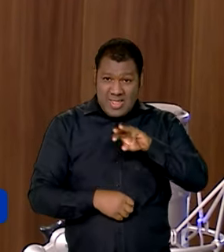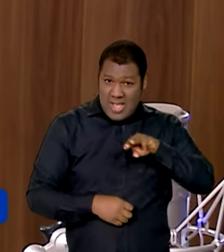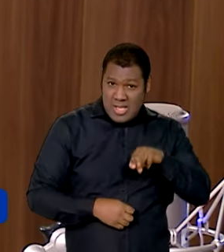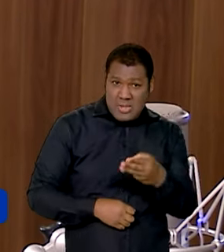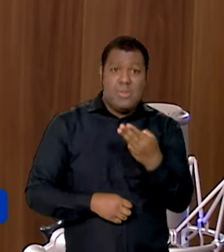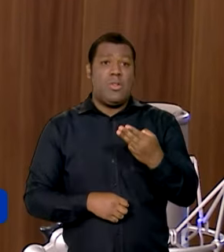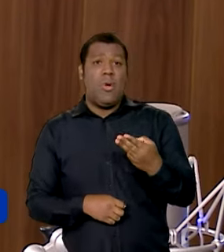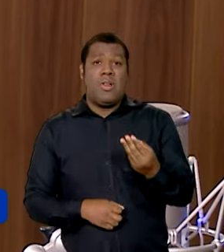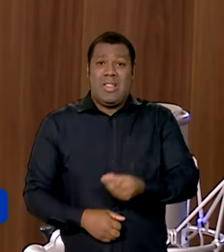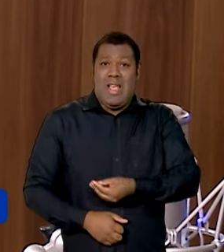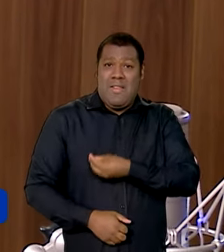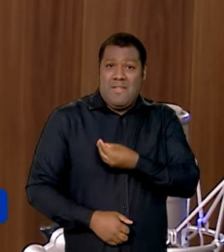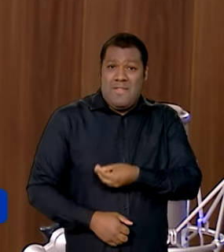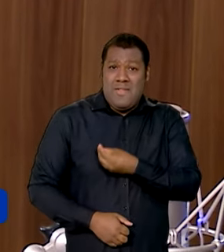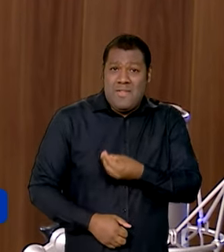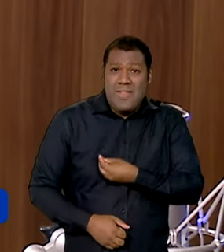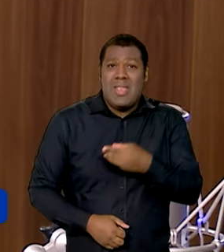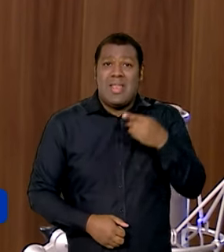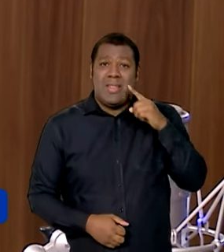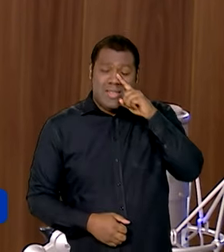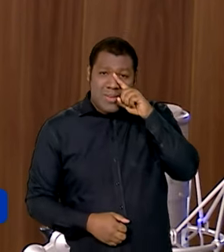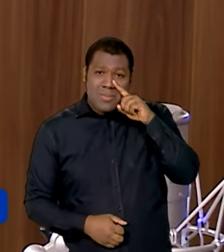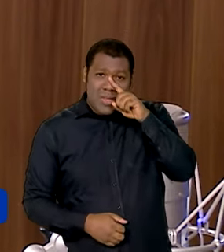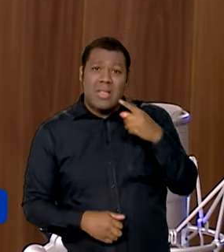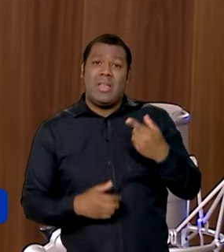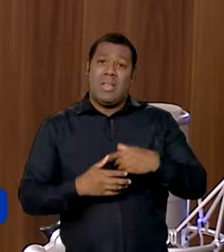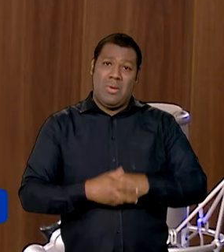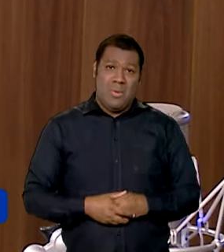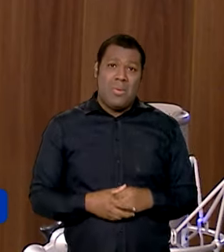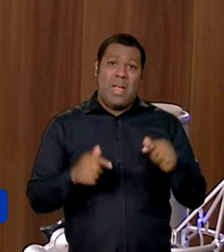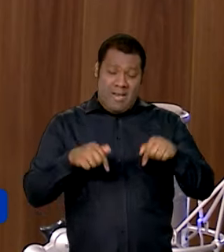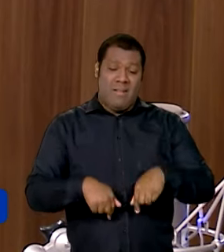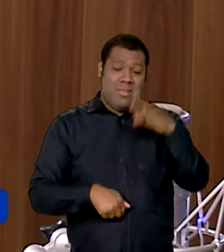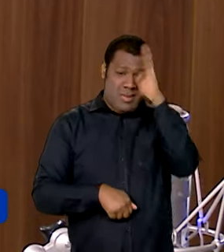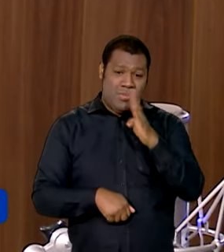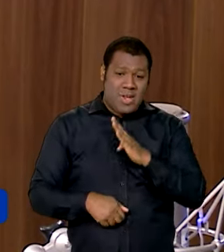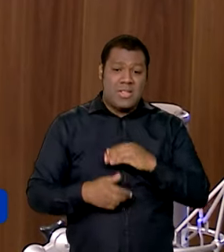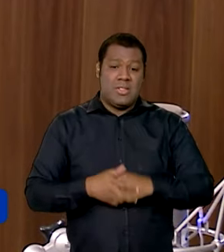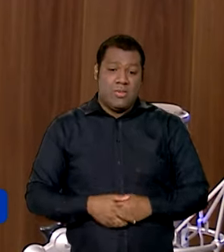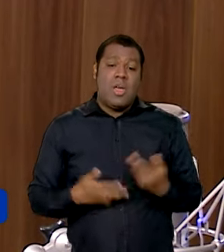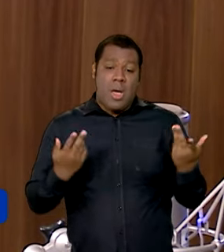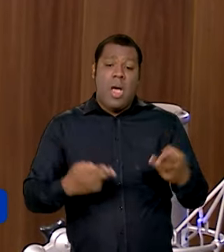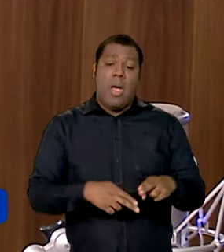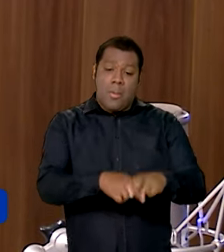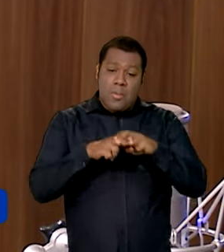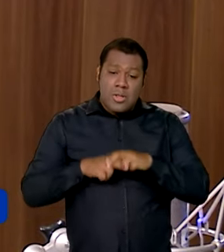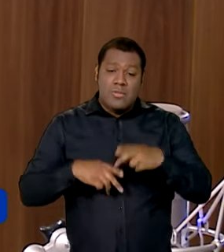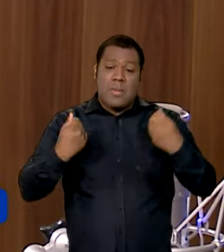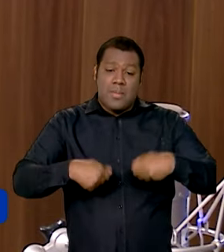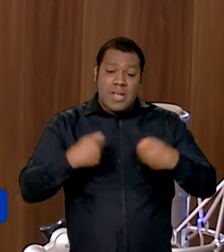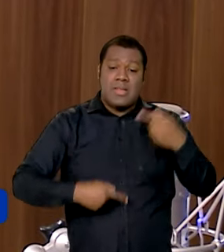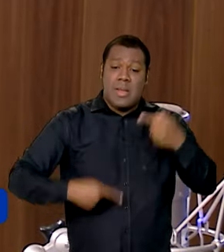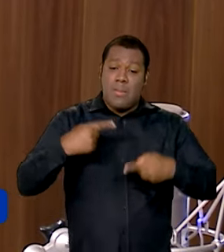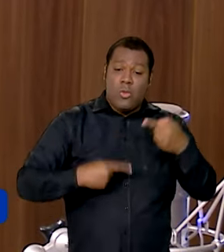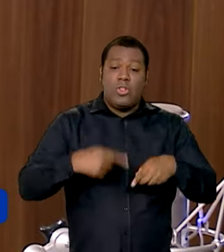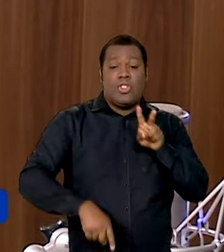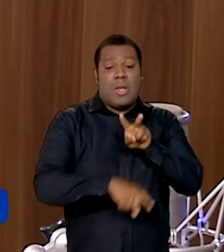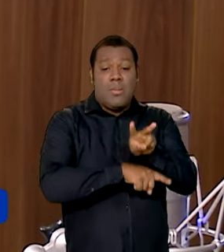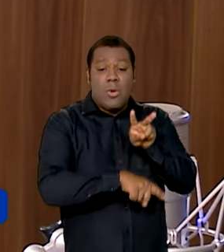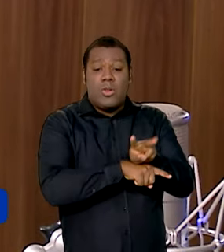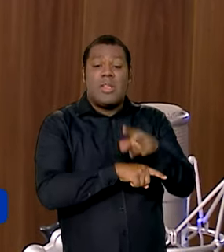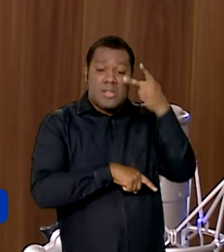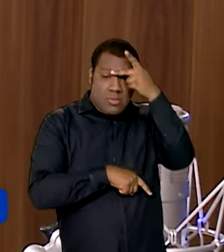país então precisa de uma política de prevenção constante né e contínua e retomou a política também de